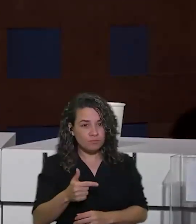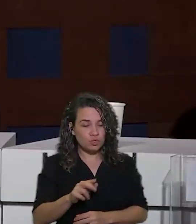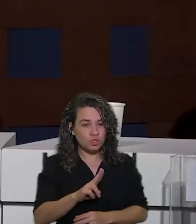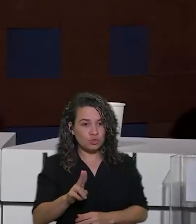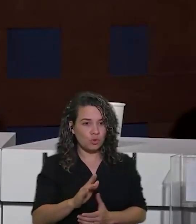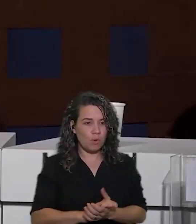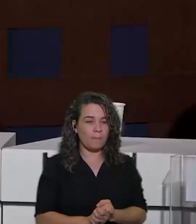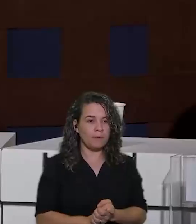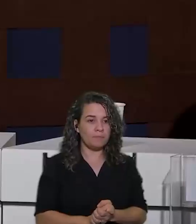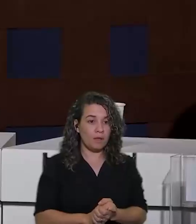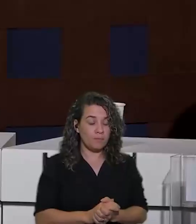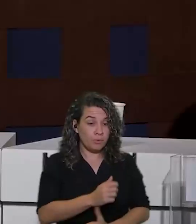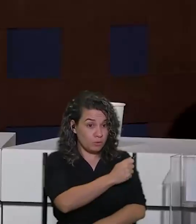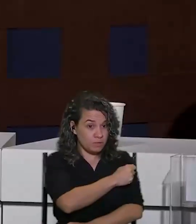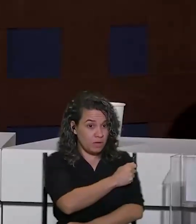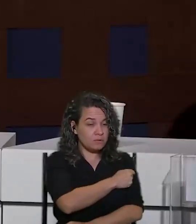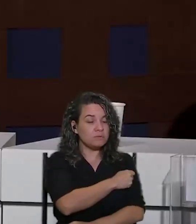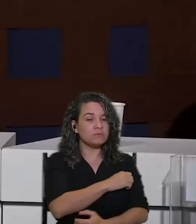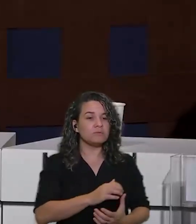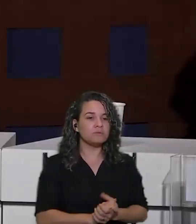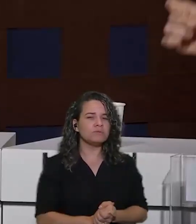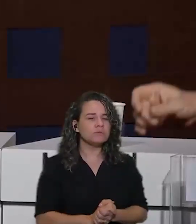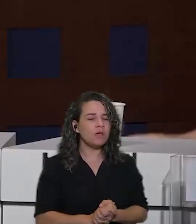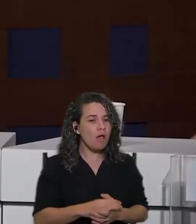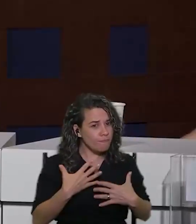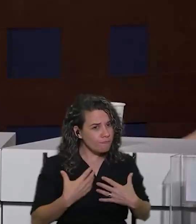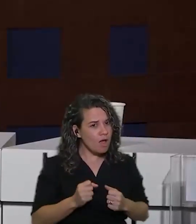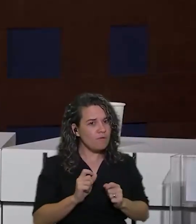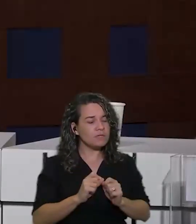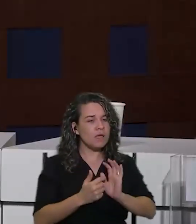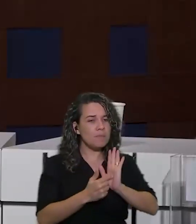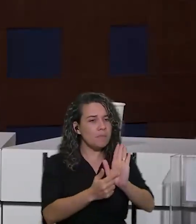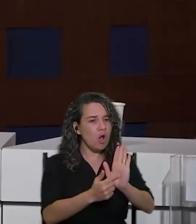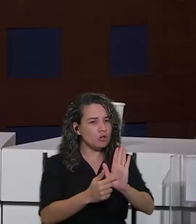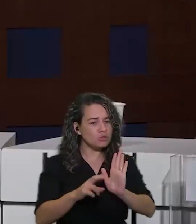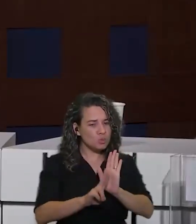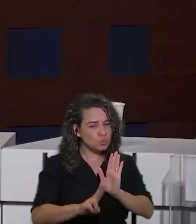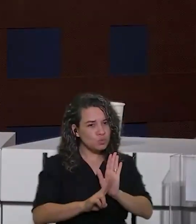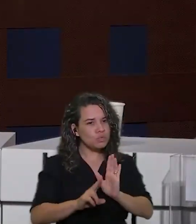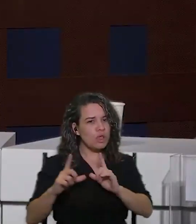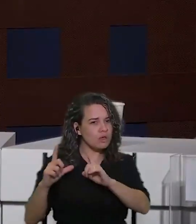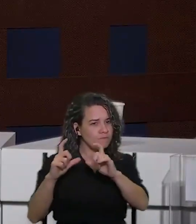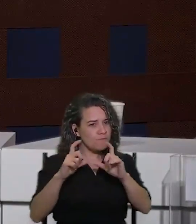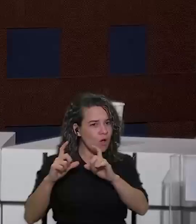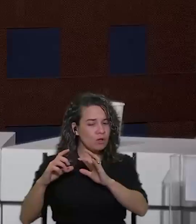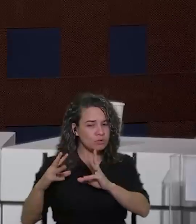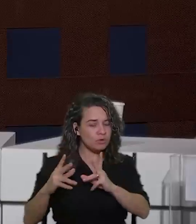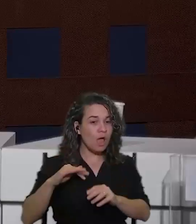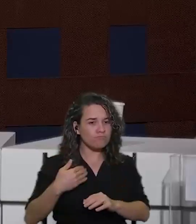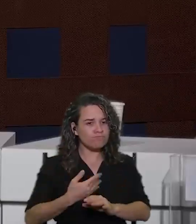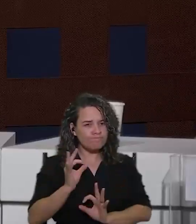vamos fazer uma exposição com essas fotografias. E aí a gente foi fazer um grande trabalho de catalogação